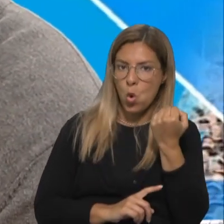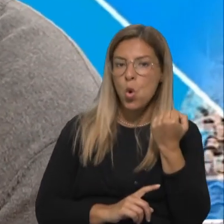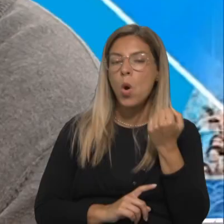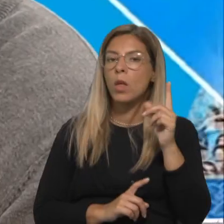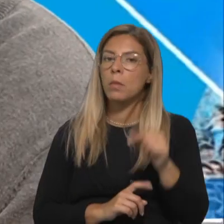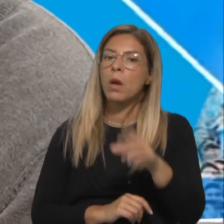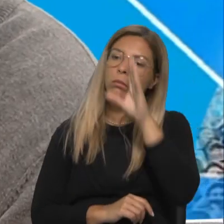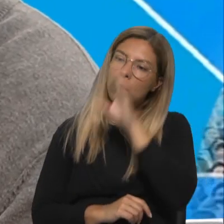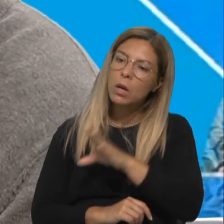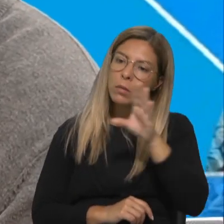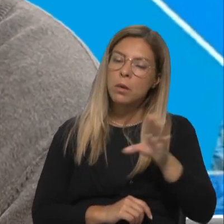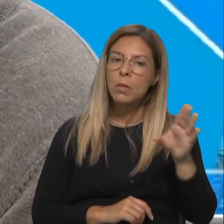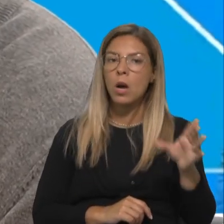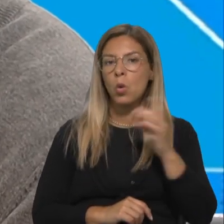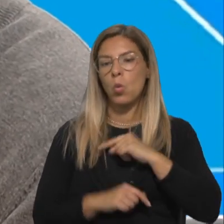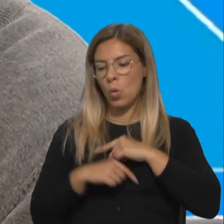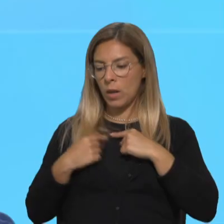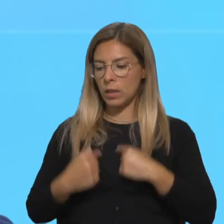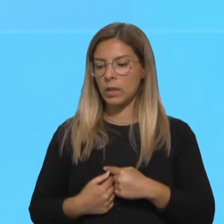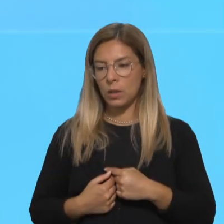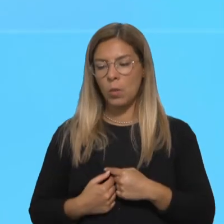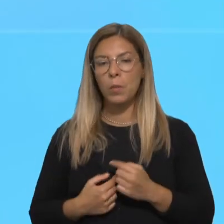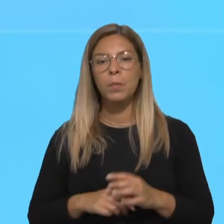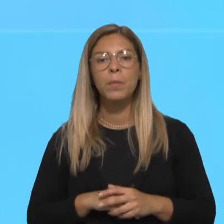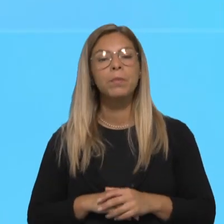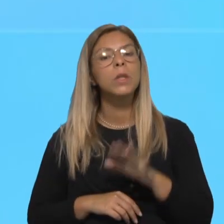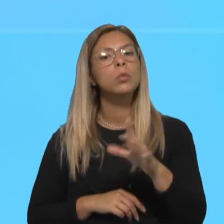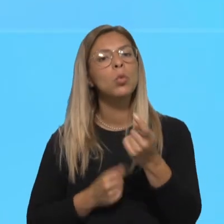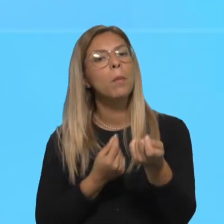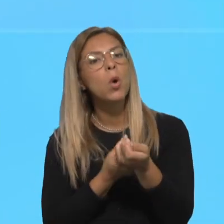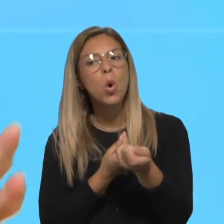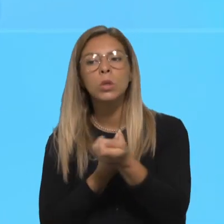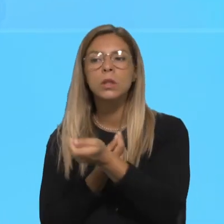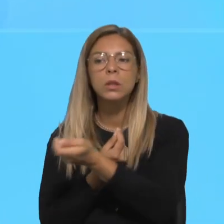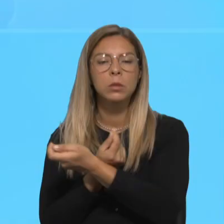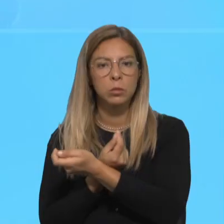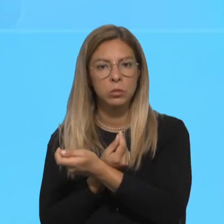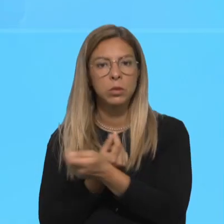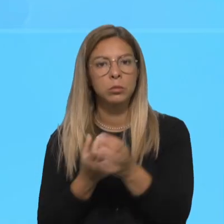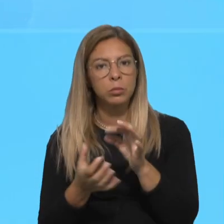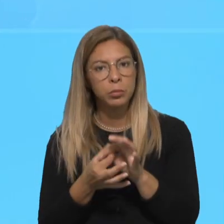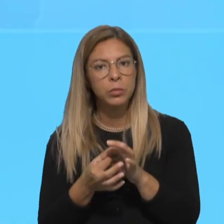nosso coração e que age em nós. Mas para quem possa não estar tão próximo destas designações, destas